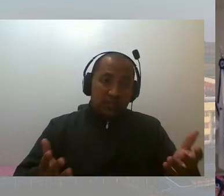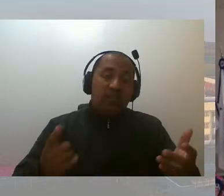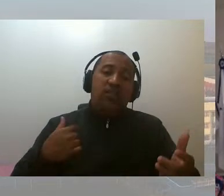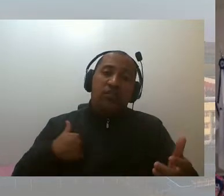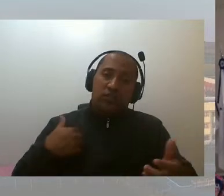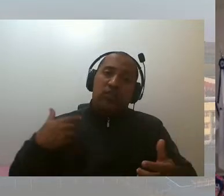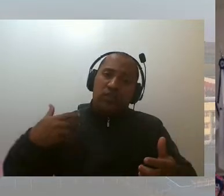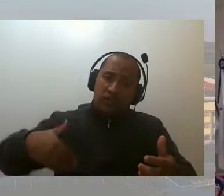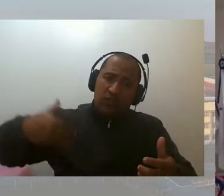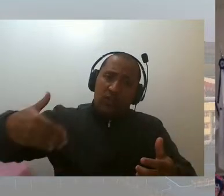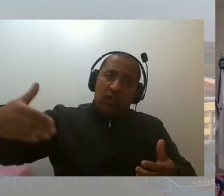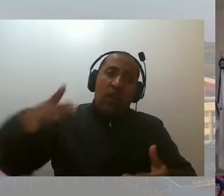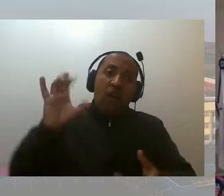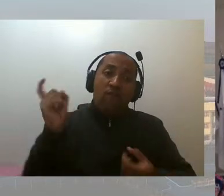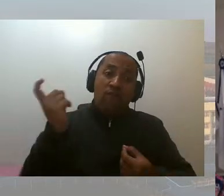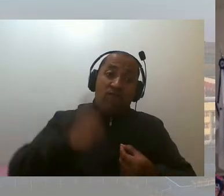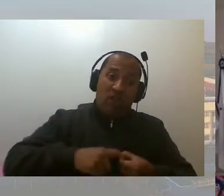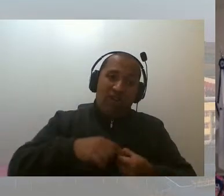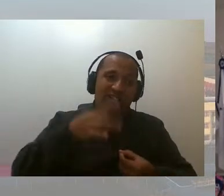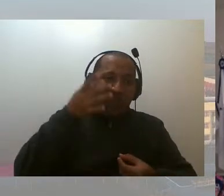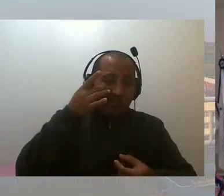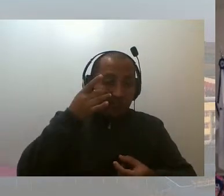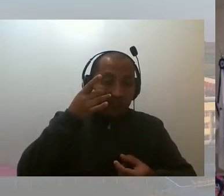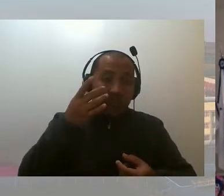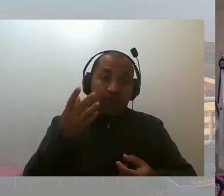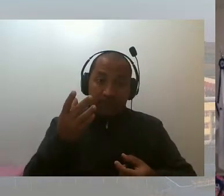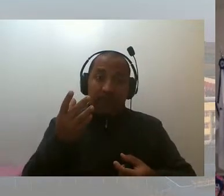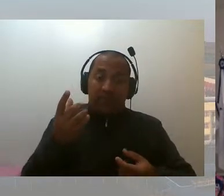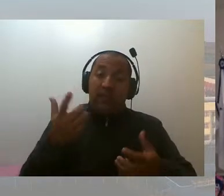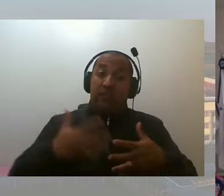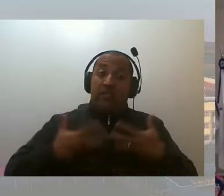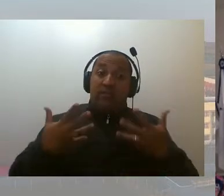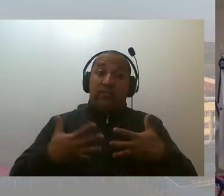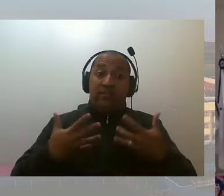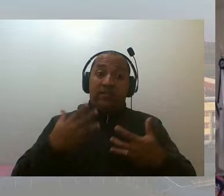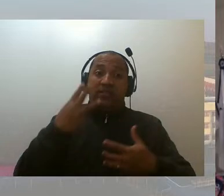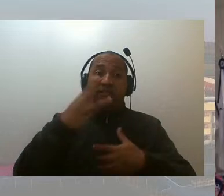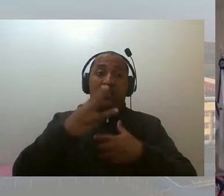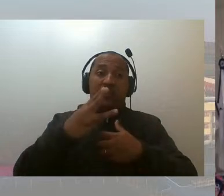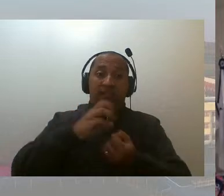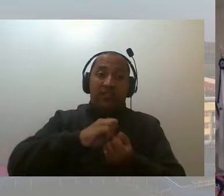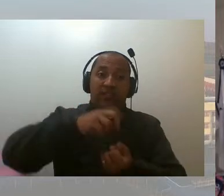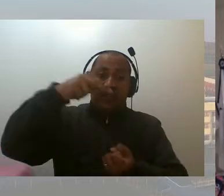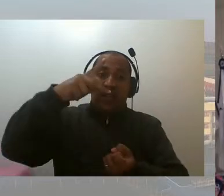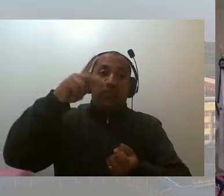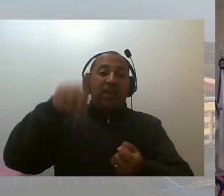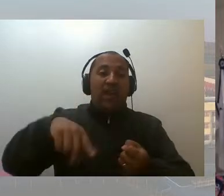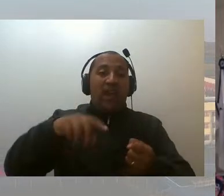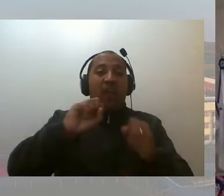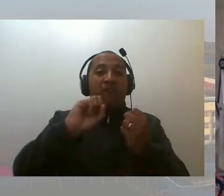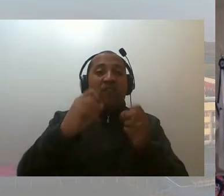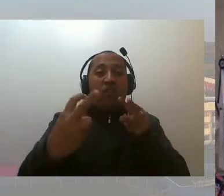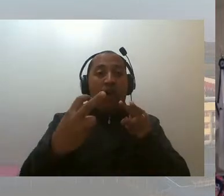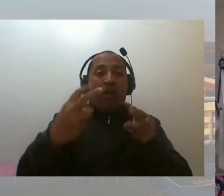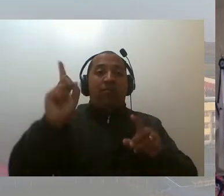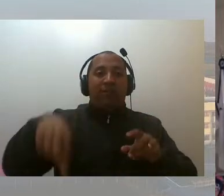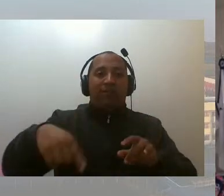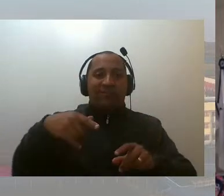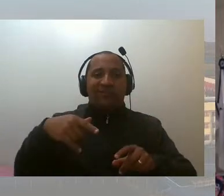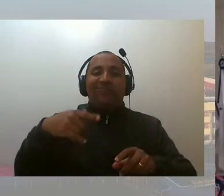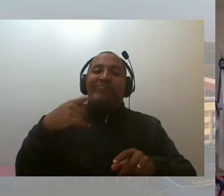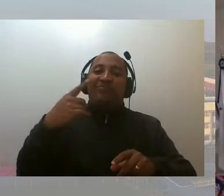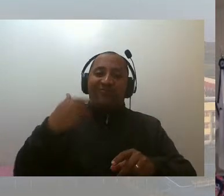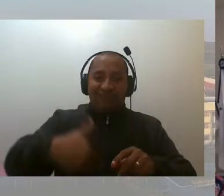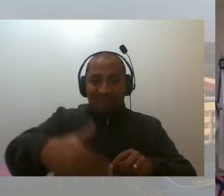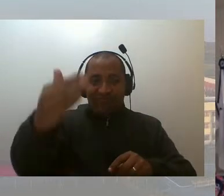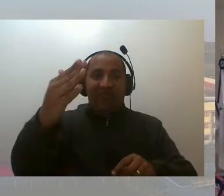retomando a presencialidade, né, e vai ser uma alegria, depois de 3 CIEPs virtuais, ter um CIEP presencial, que as unidades, a partir